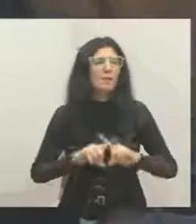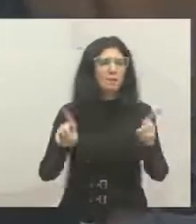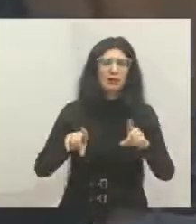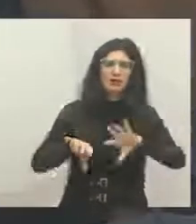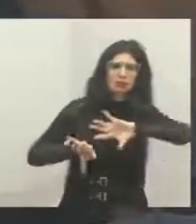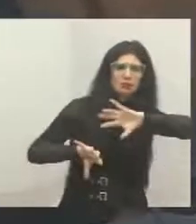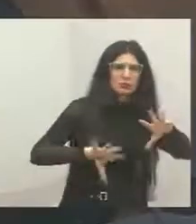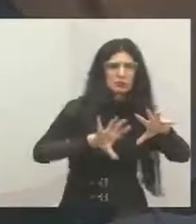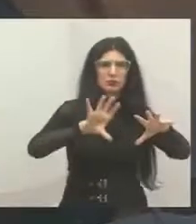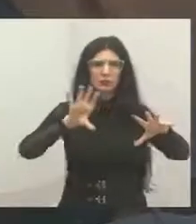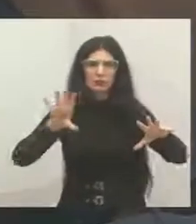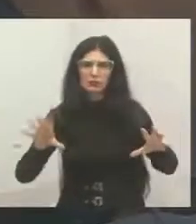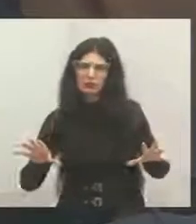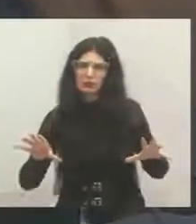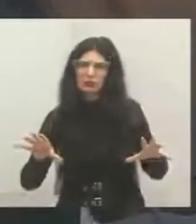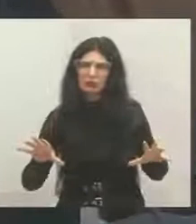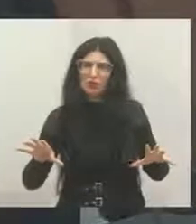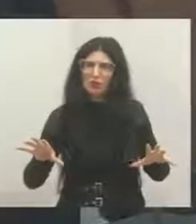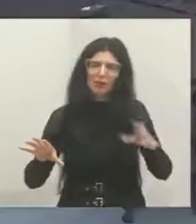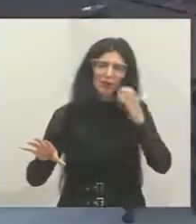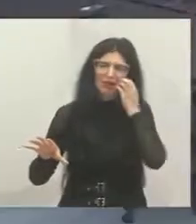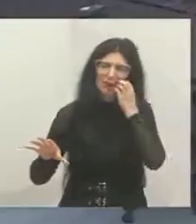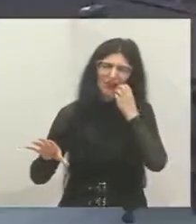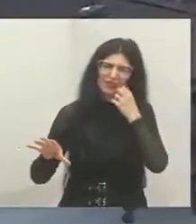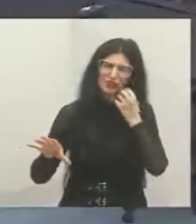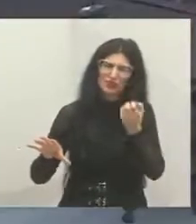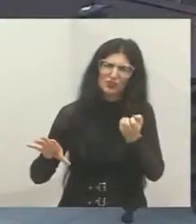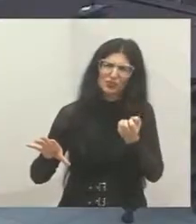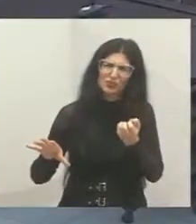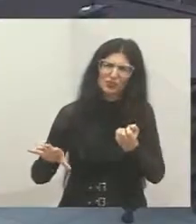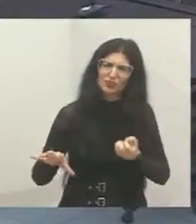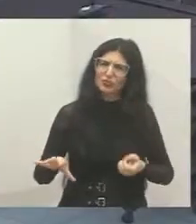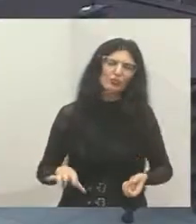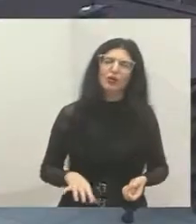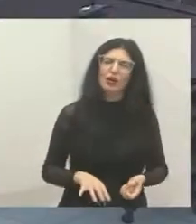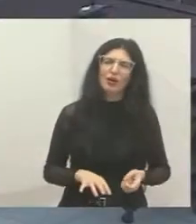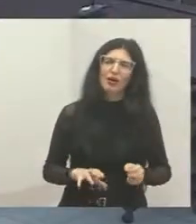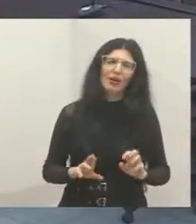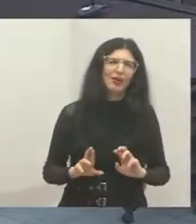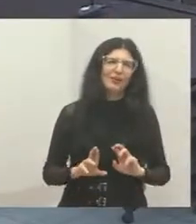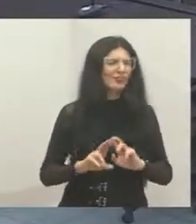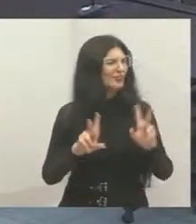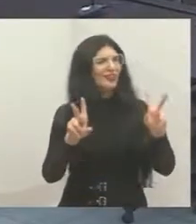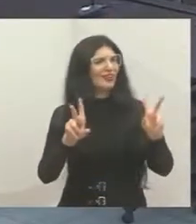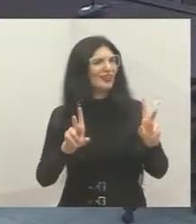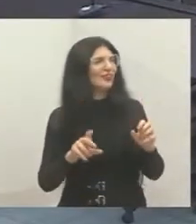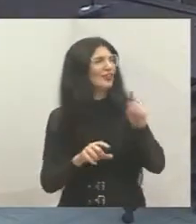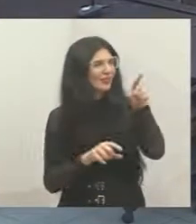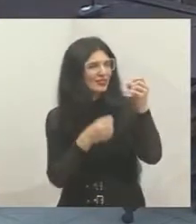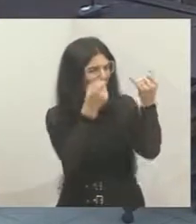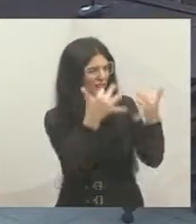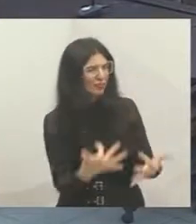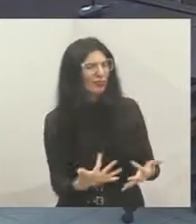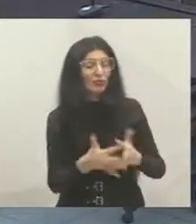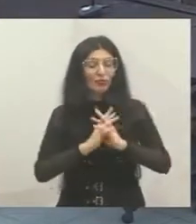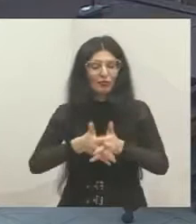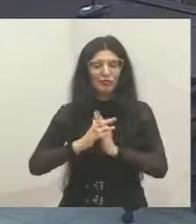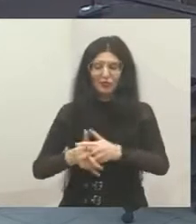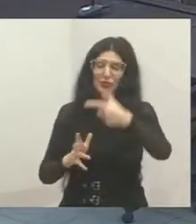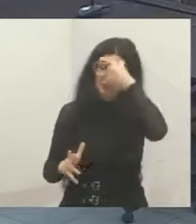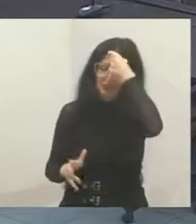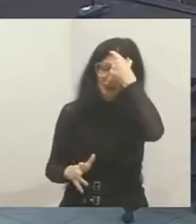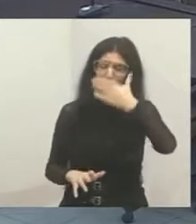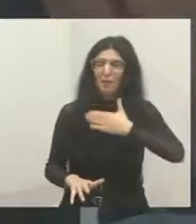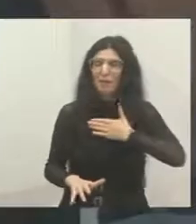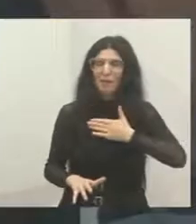entendimento meio errôneo aí. Então, mas essa separação que você... A forma que você explicou não é esclarecedor, porque, que nem, por exemplo,